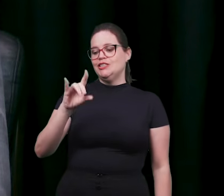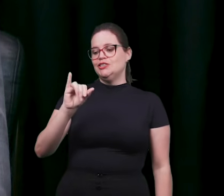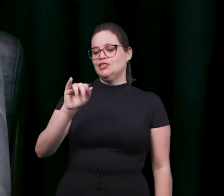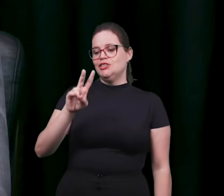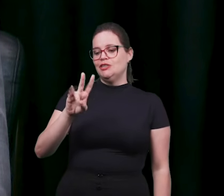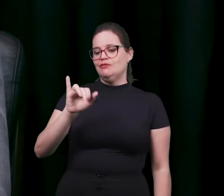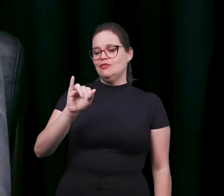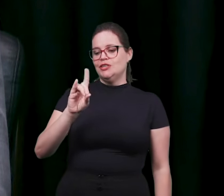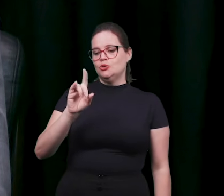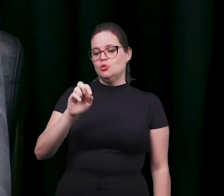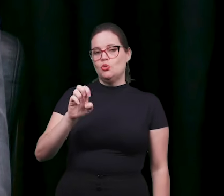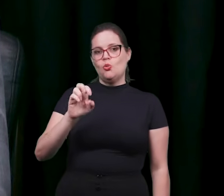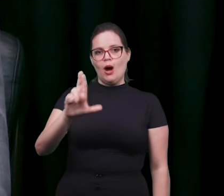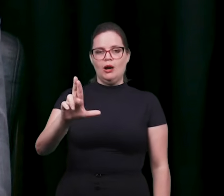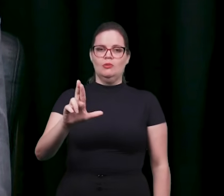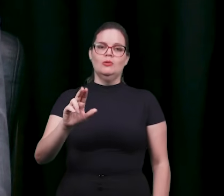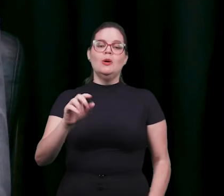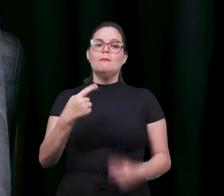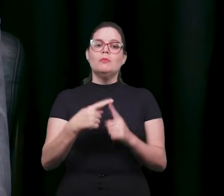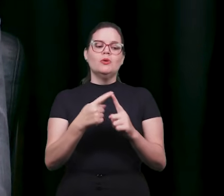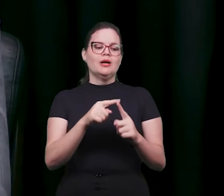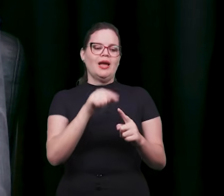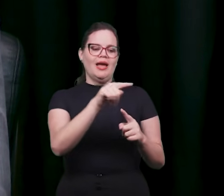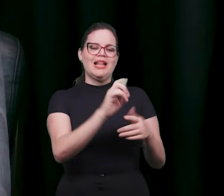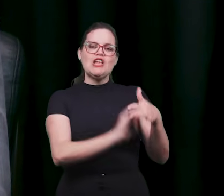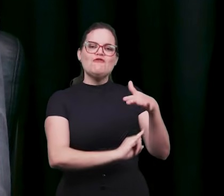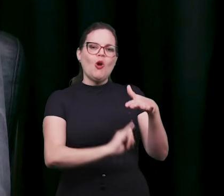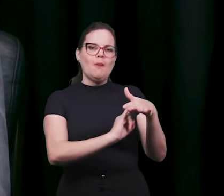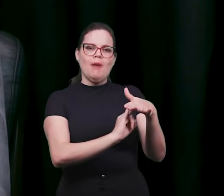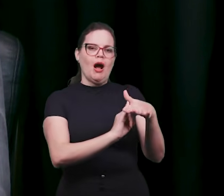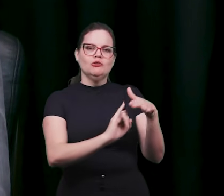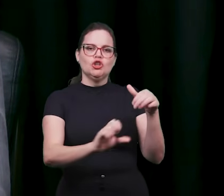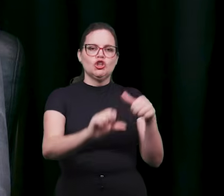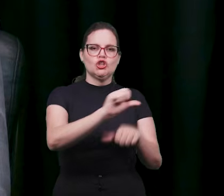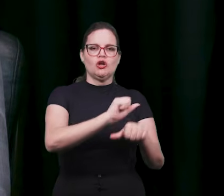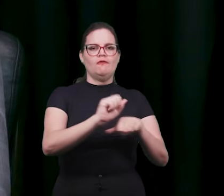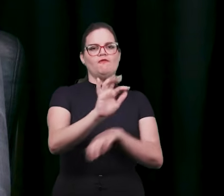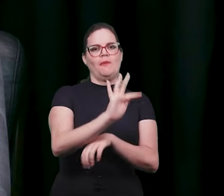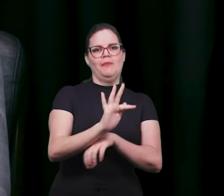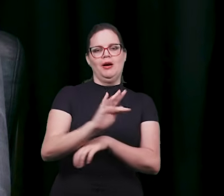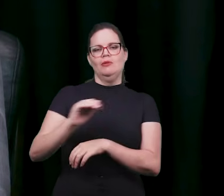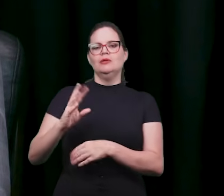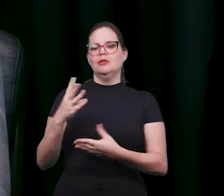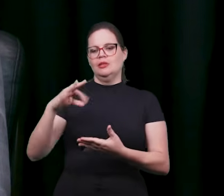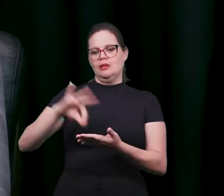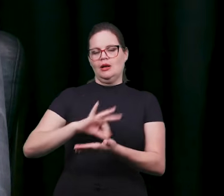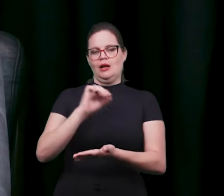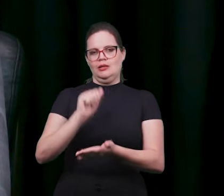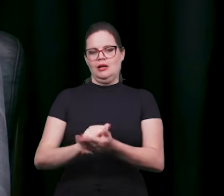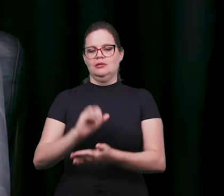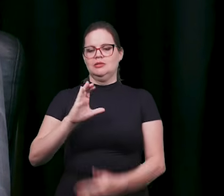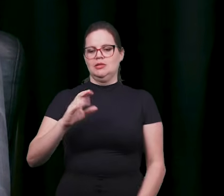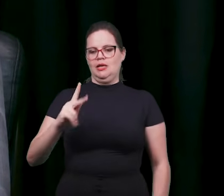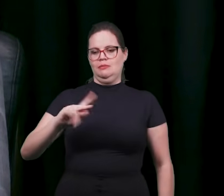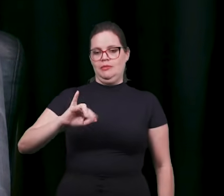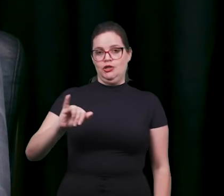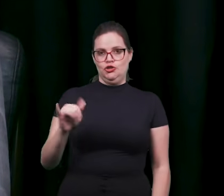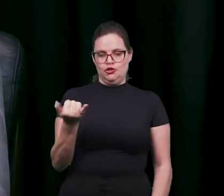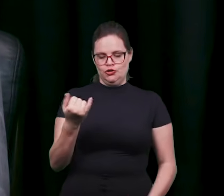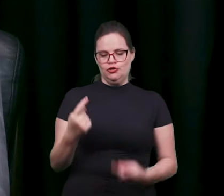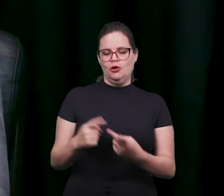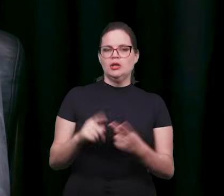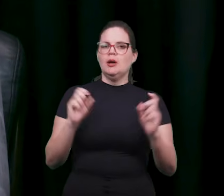empresário que deseja se formalizar e vai ter um CNPJ, que é um Cadastro Nacional de Pessoa Jurídica, ele vai ter